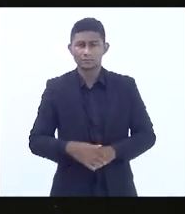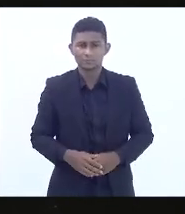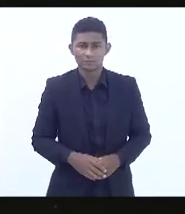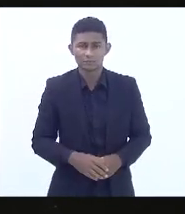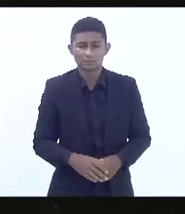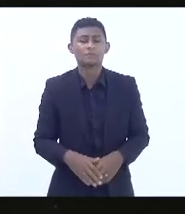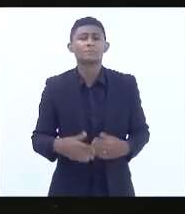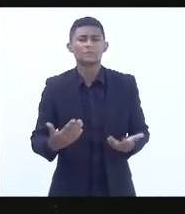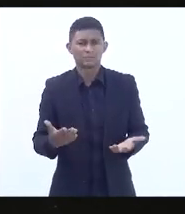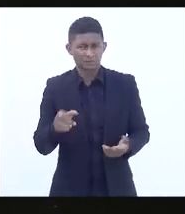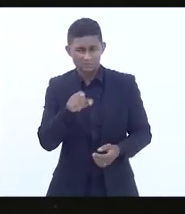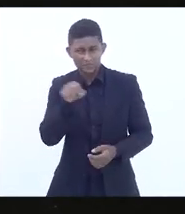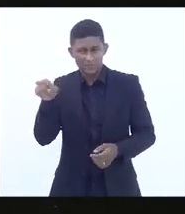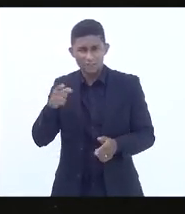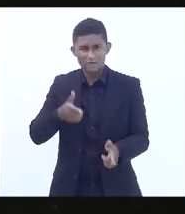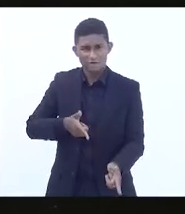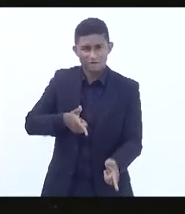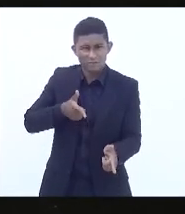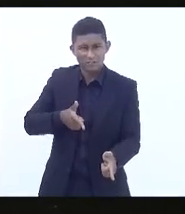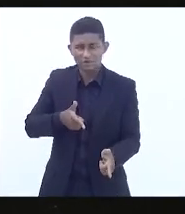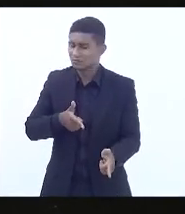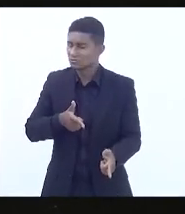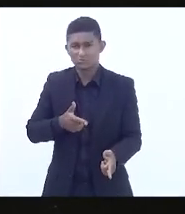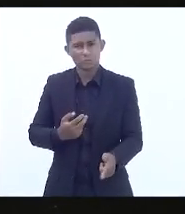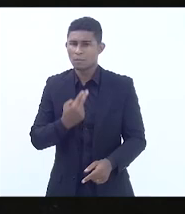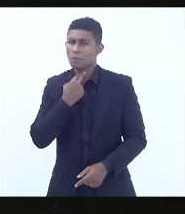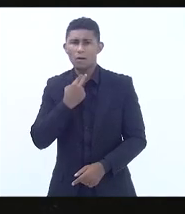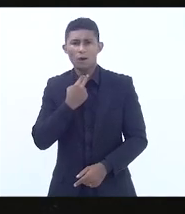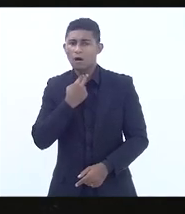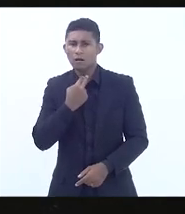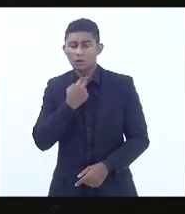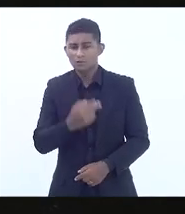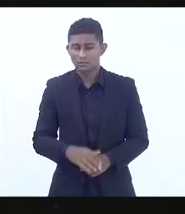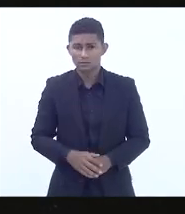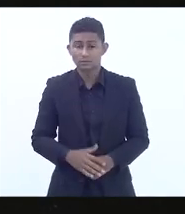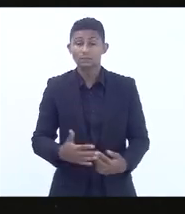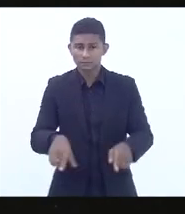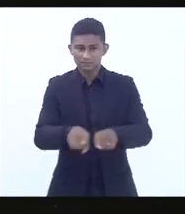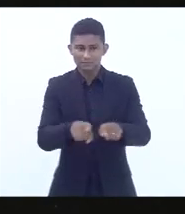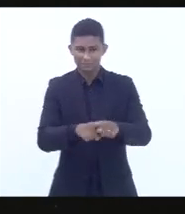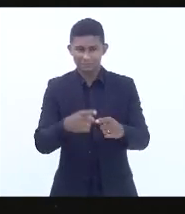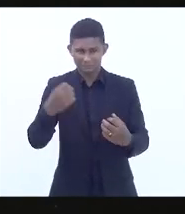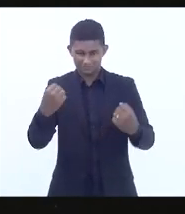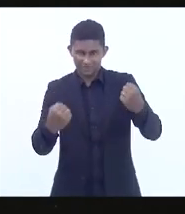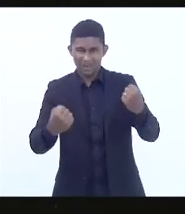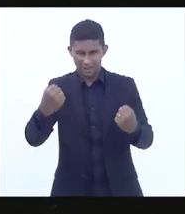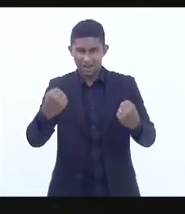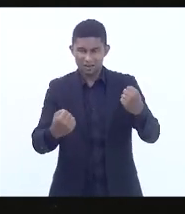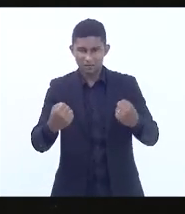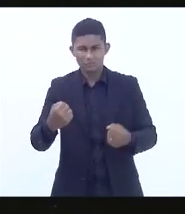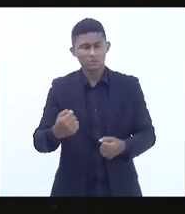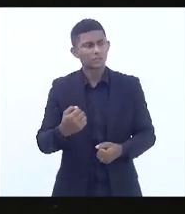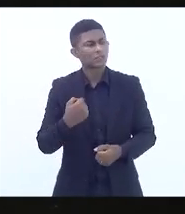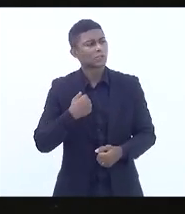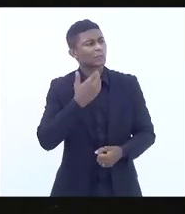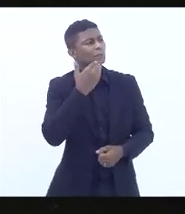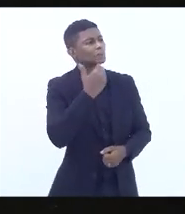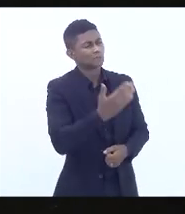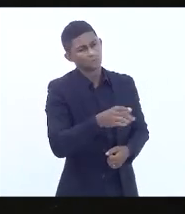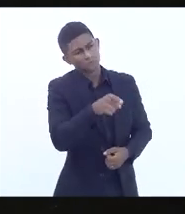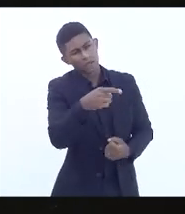portando fuzis. Quanto ao veículo, eu pedi que fosse